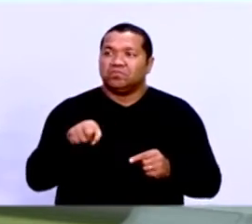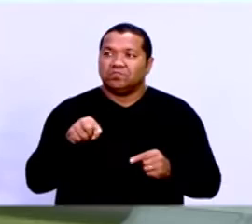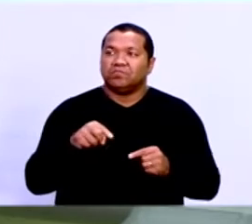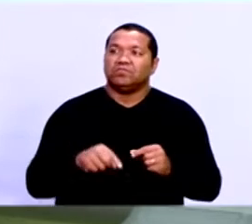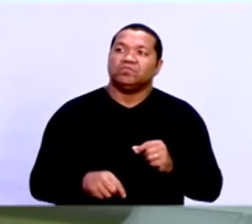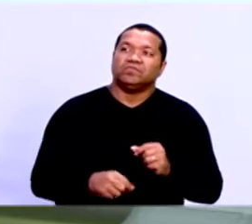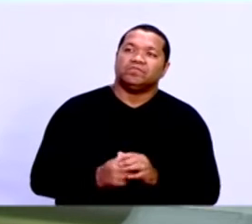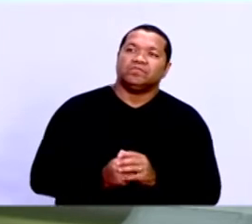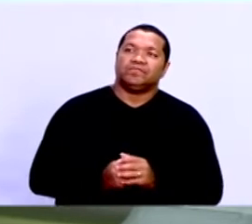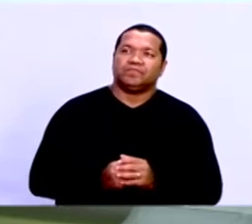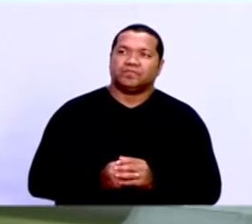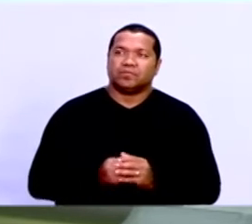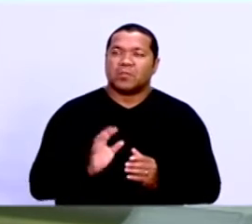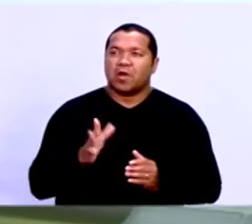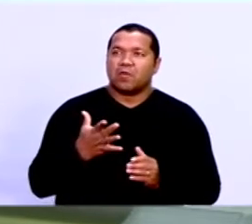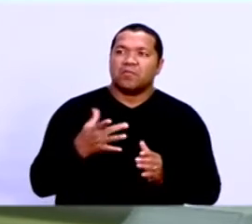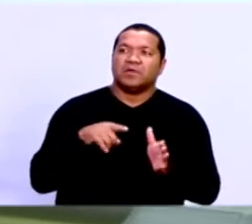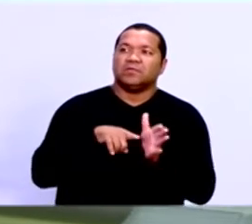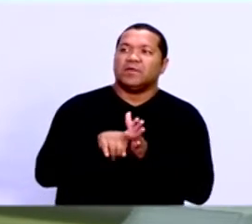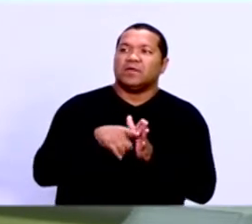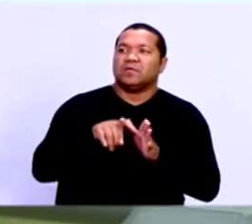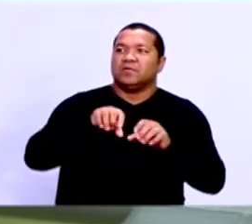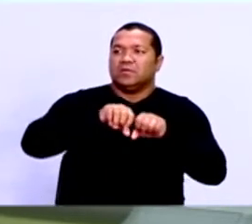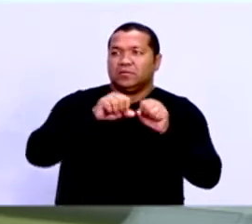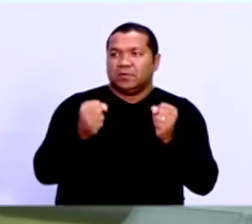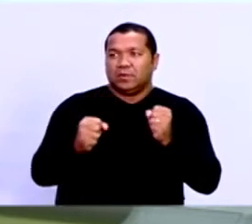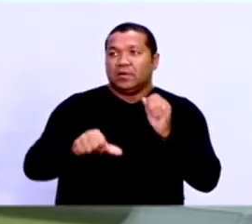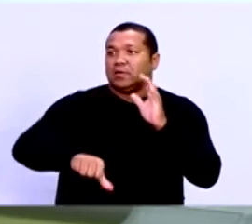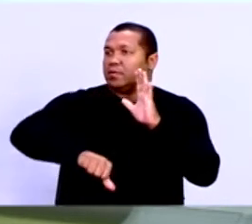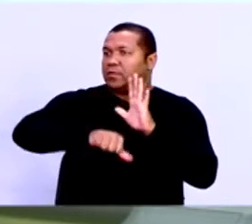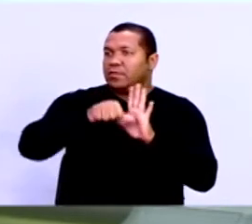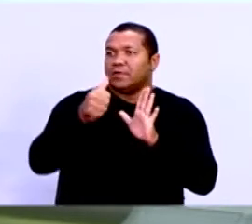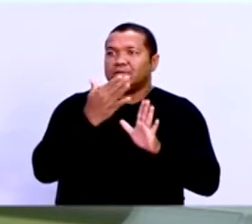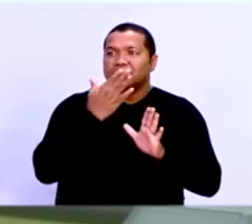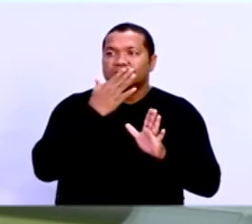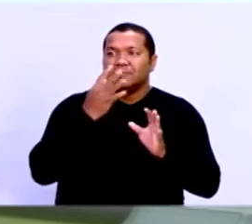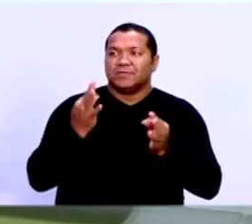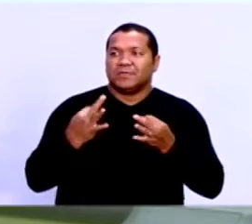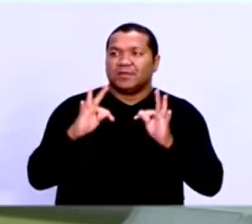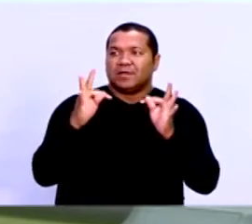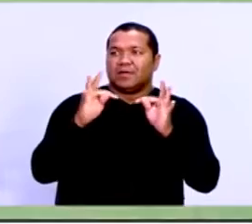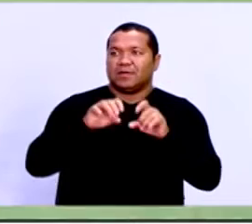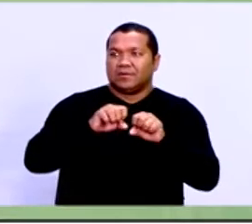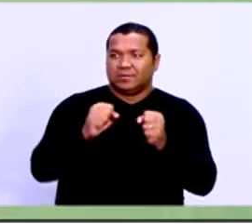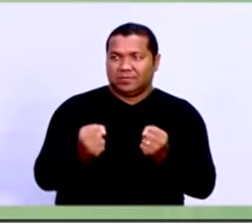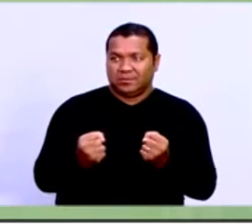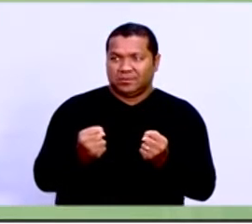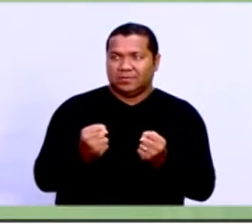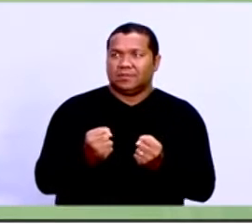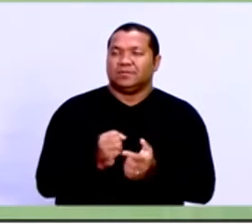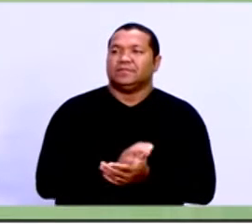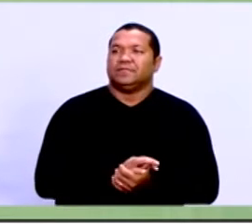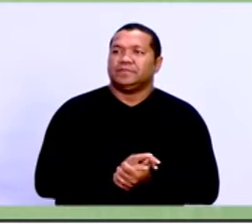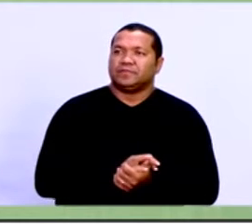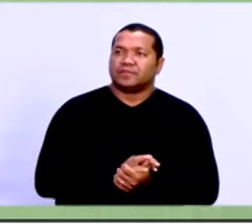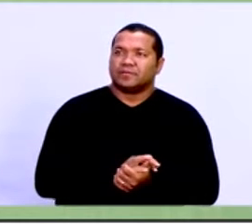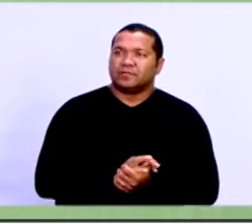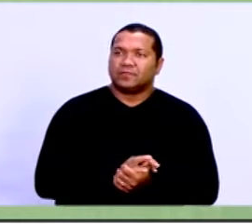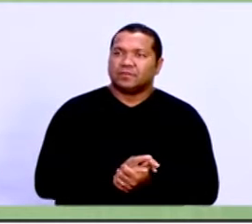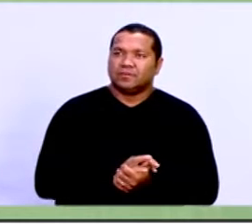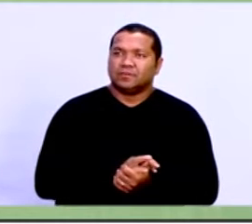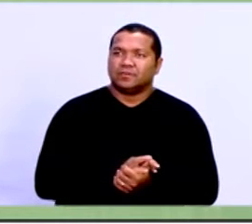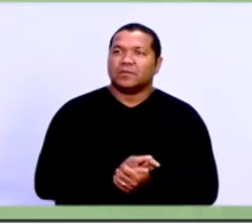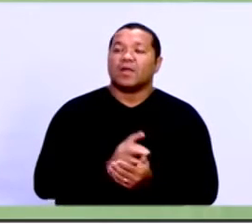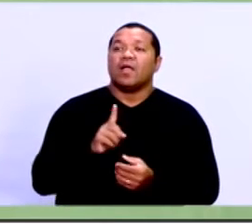operações do software e essa é uma primeira tipo de técnica do sistema da análise de requisitos